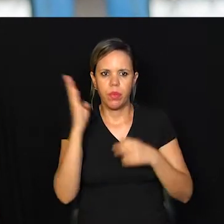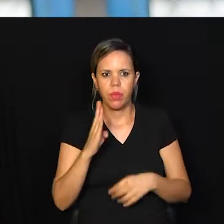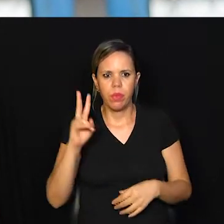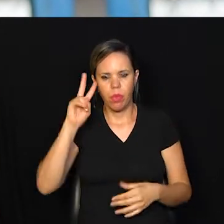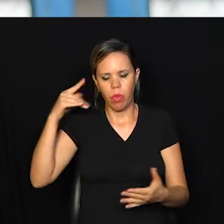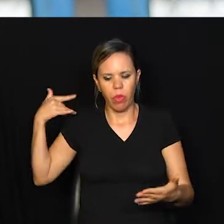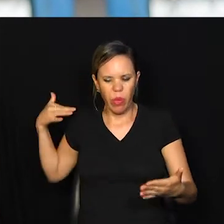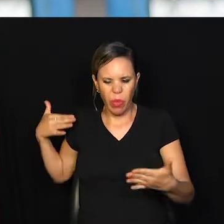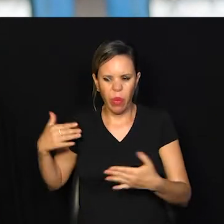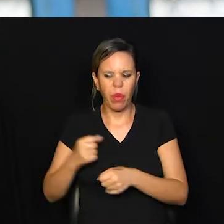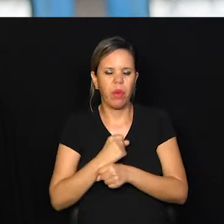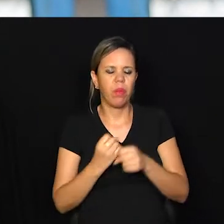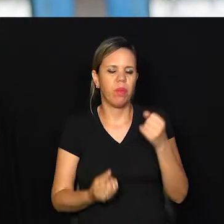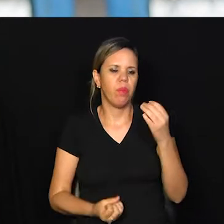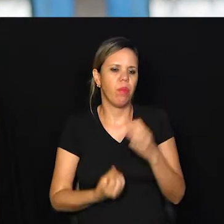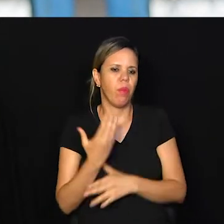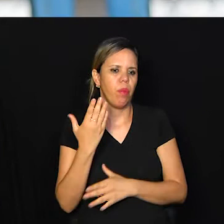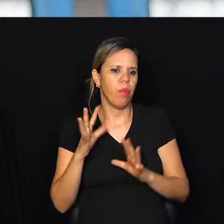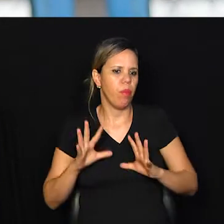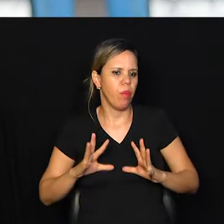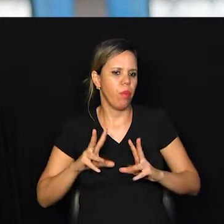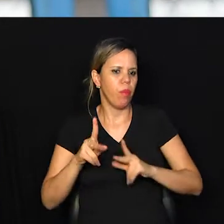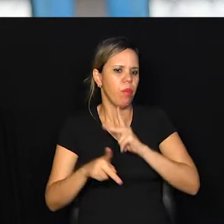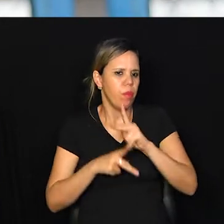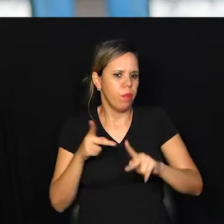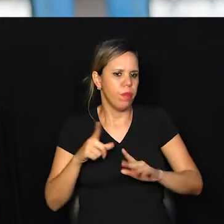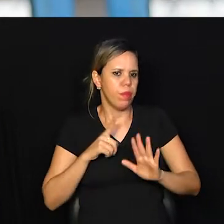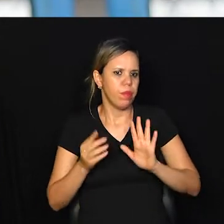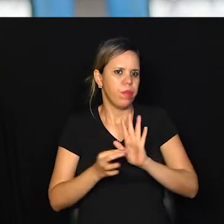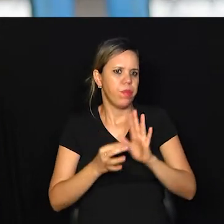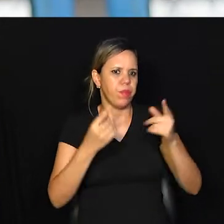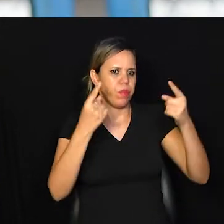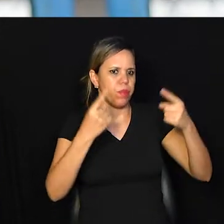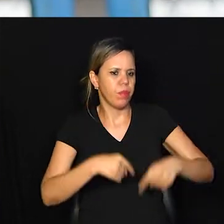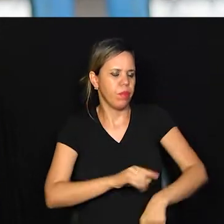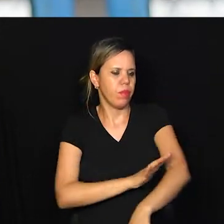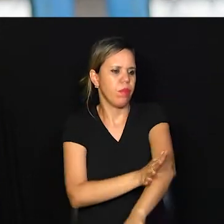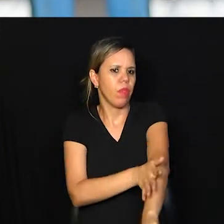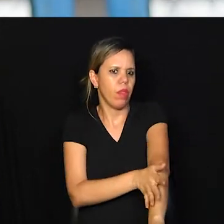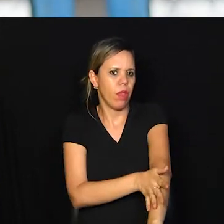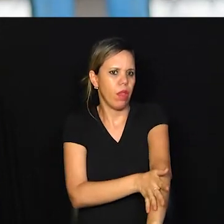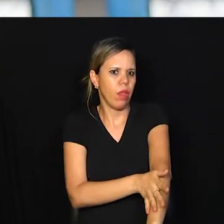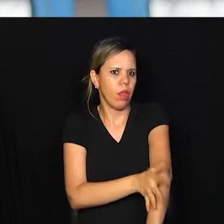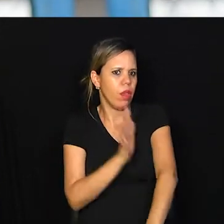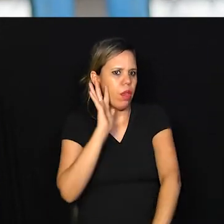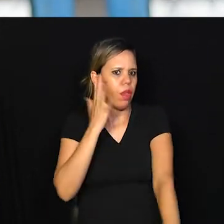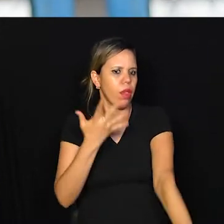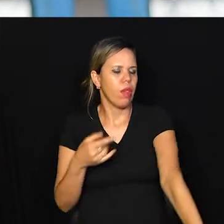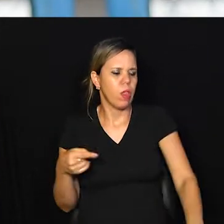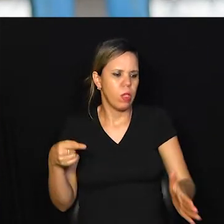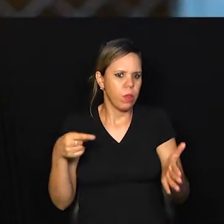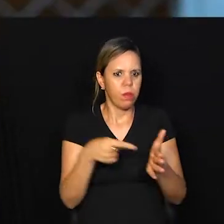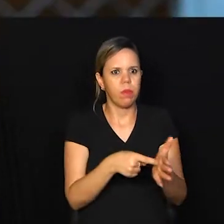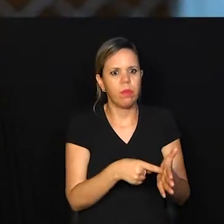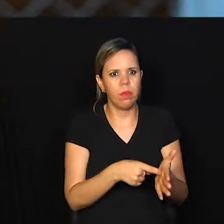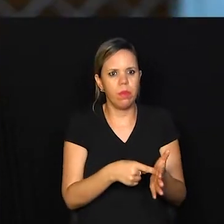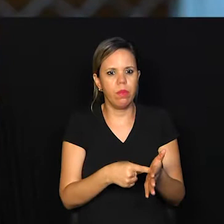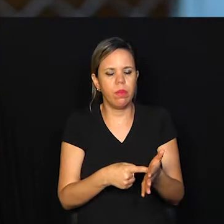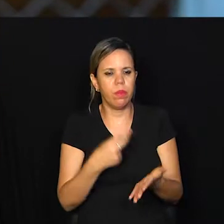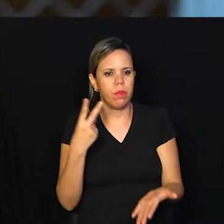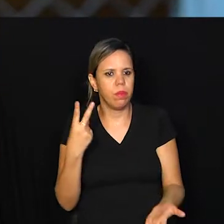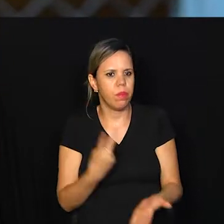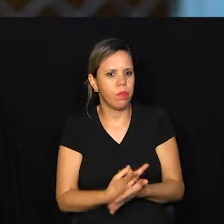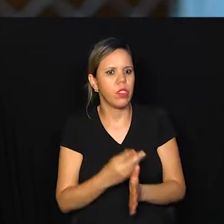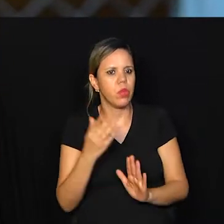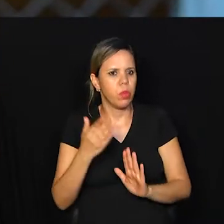histórico, né? Todo mundo que se posiciona contra o racismo, que resolve denunciar, mesmo